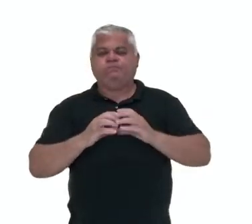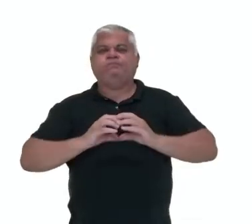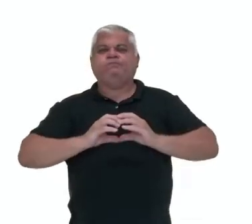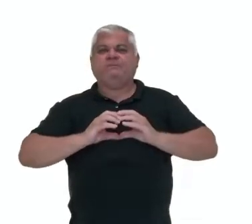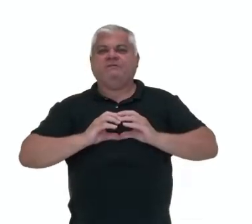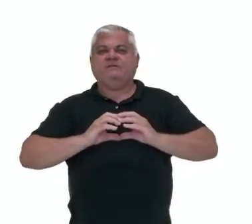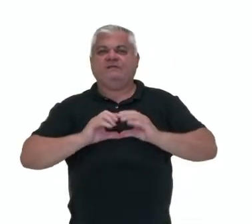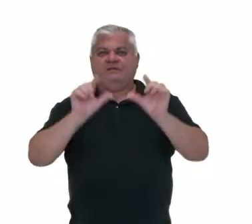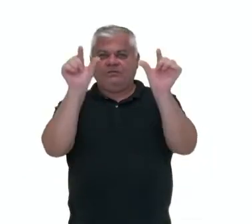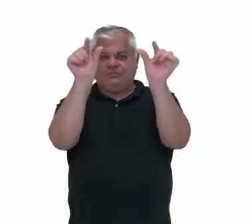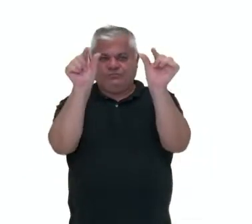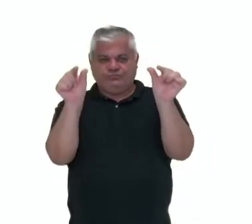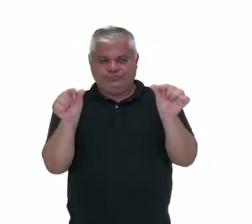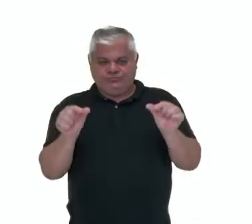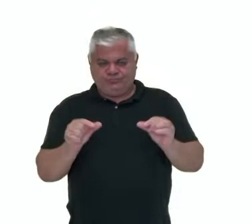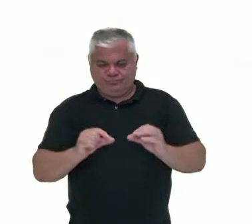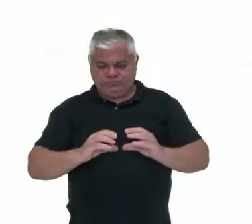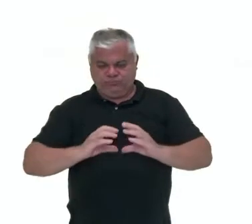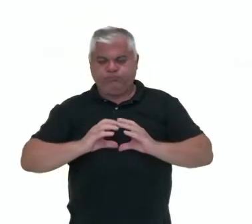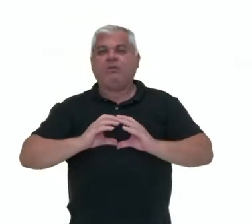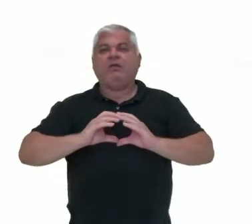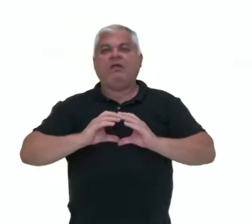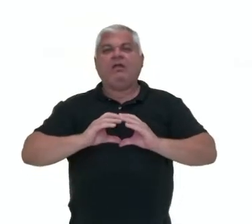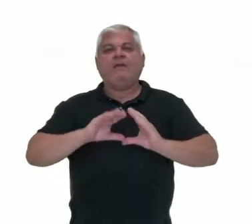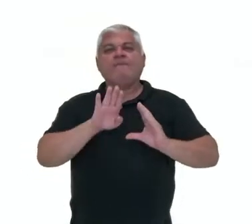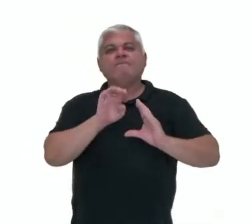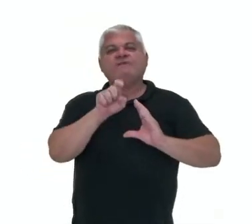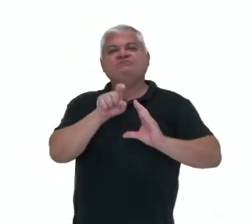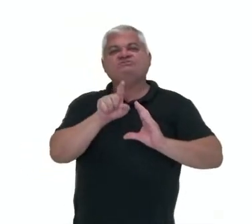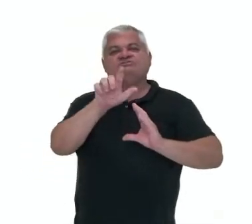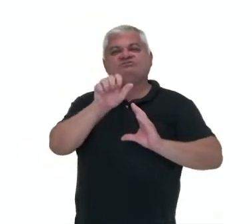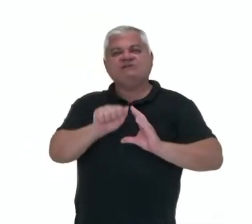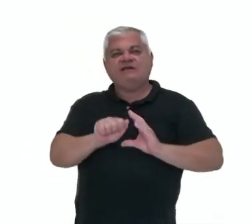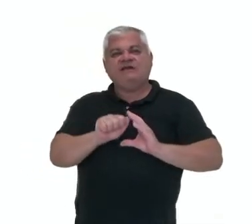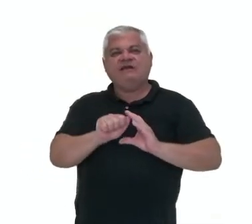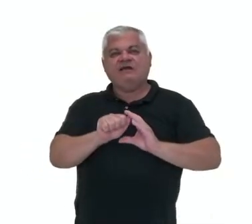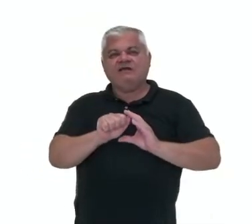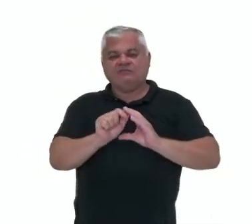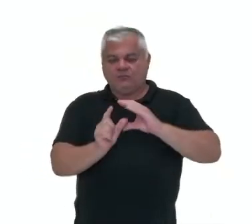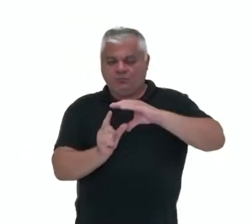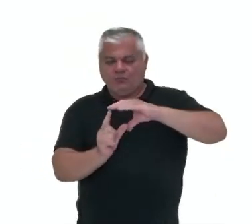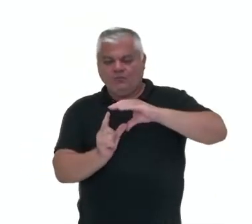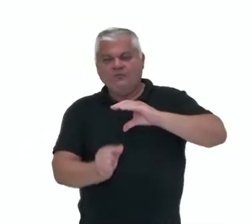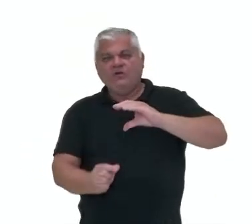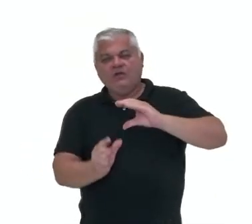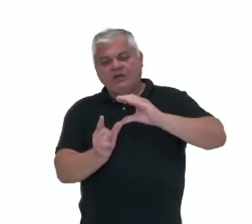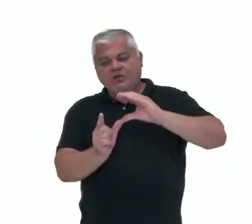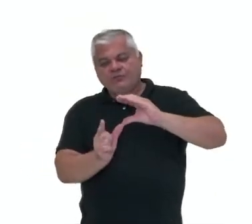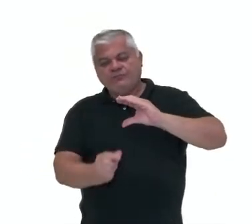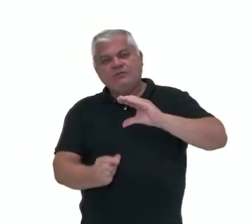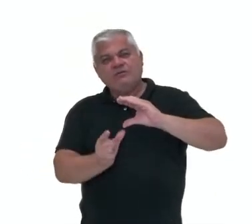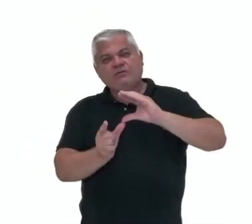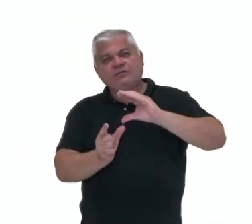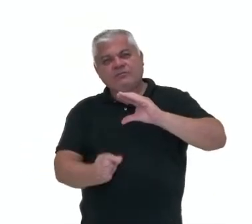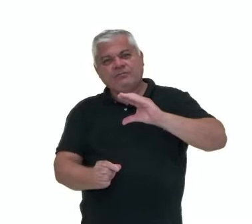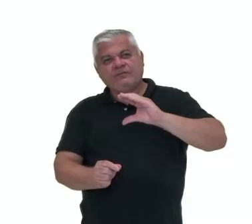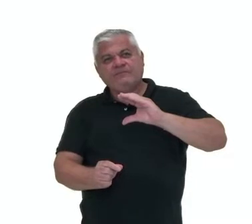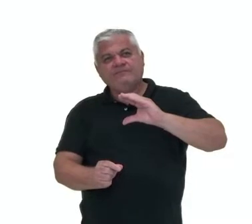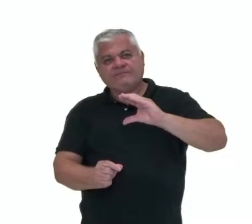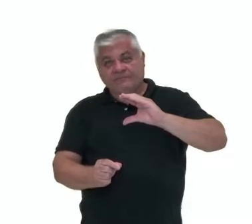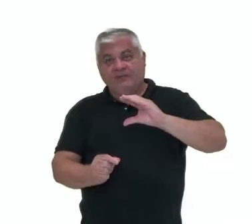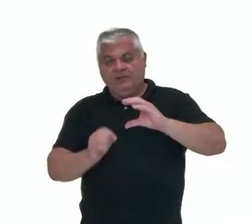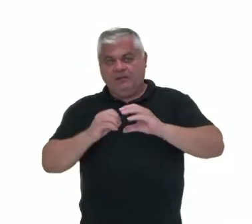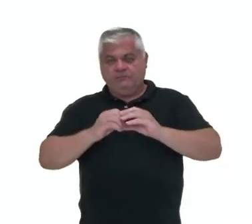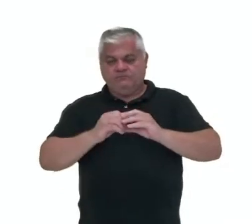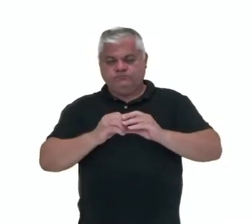então, à bexiga e finaliza na uretra. Então, o que vai acontecer aqui, ó? A